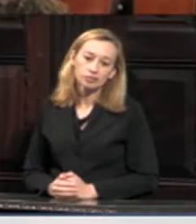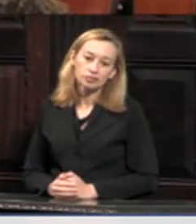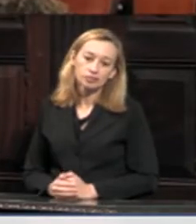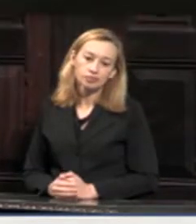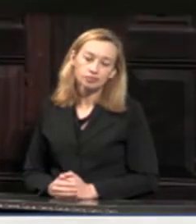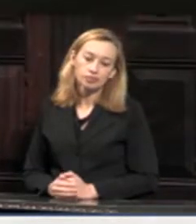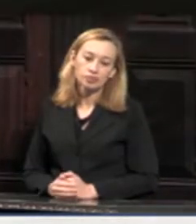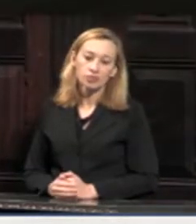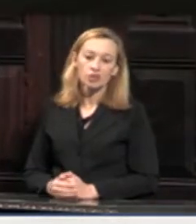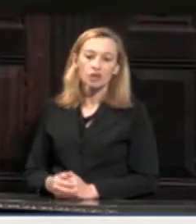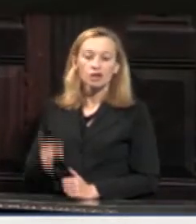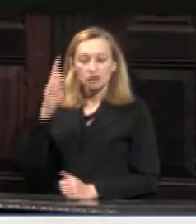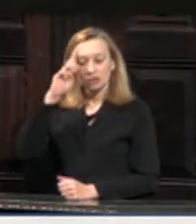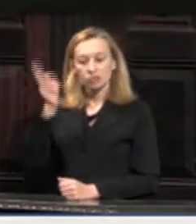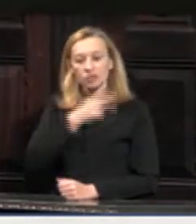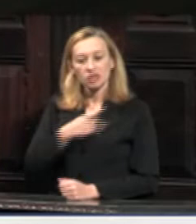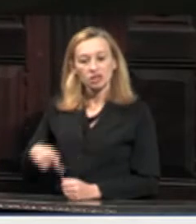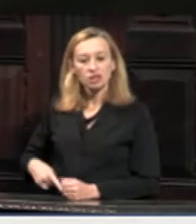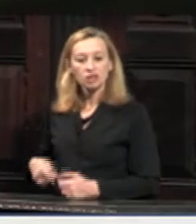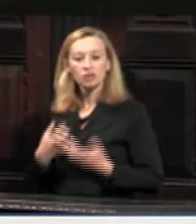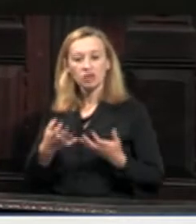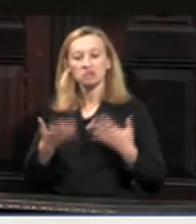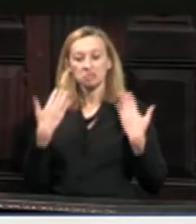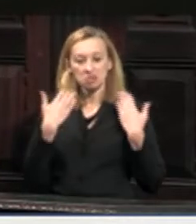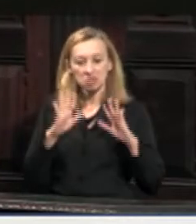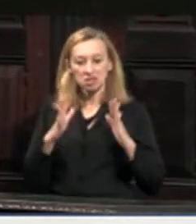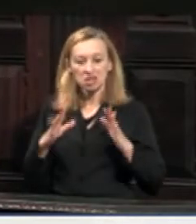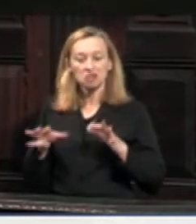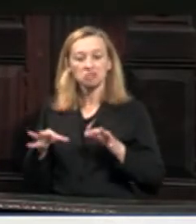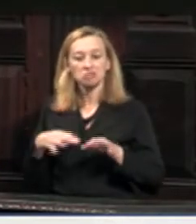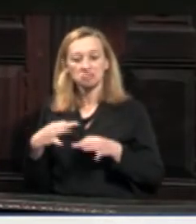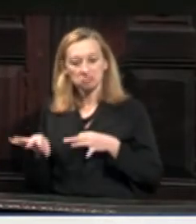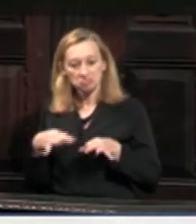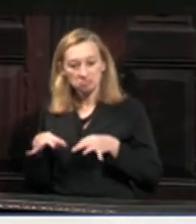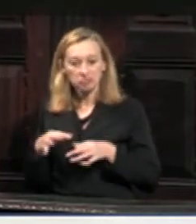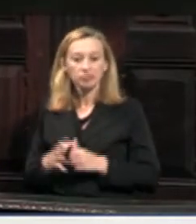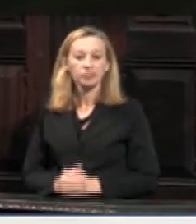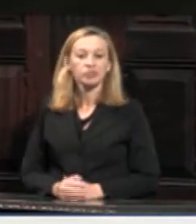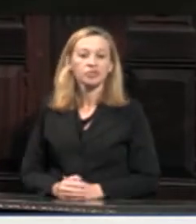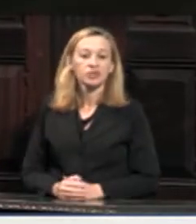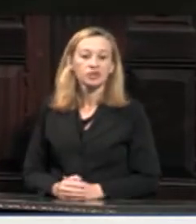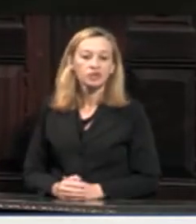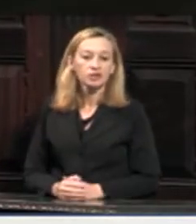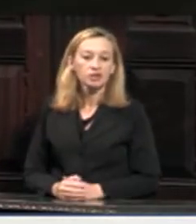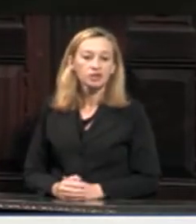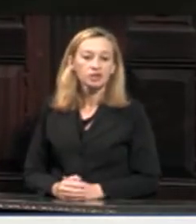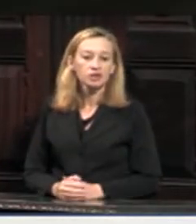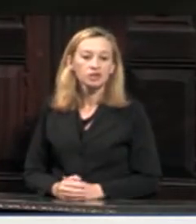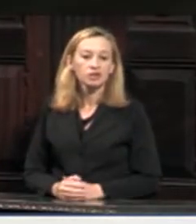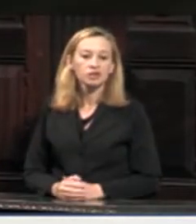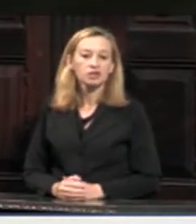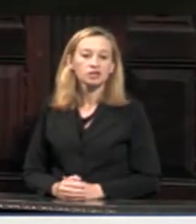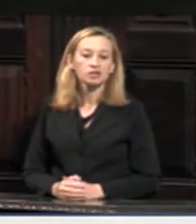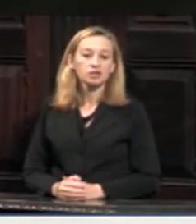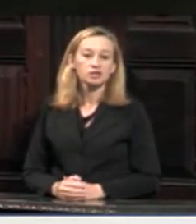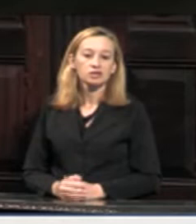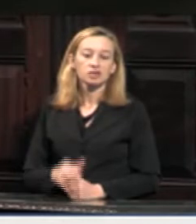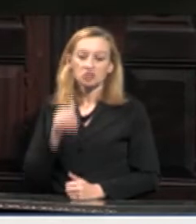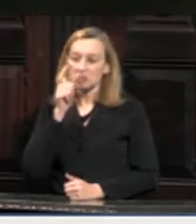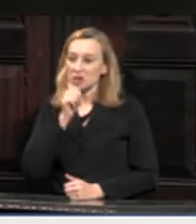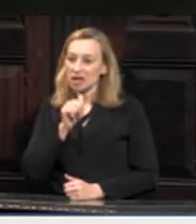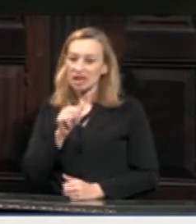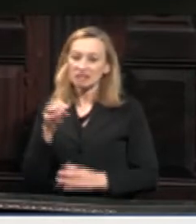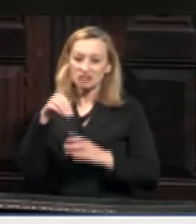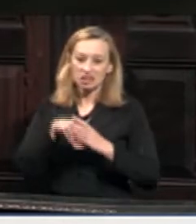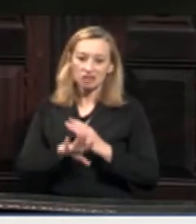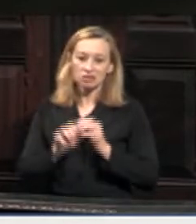Senhor presidente, eu quero cumprimentar esse projeto de autoria da valorosa bancada feminina da Alerj, com a